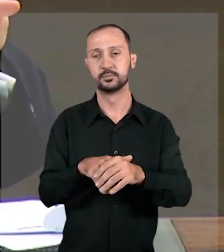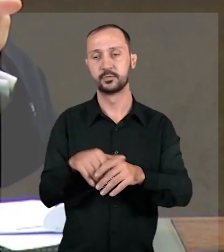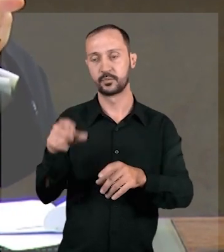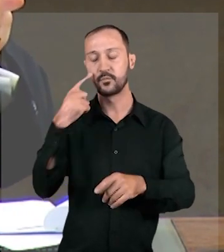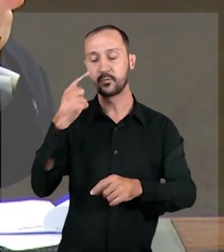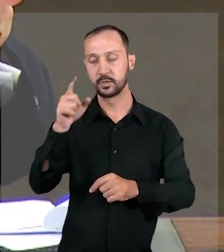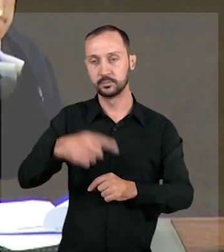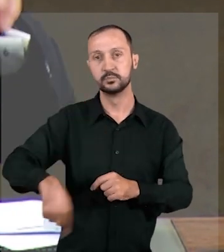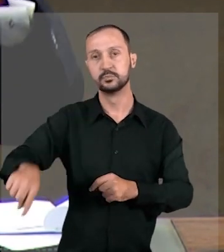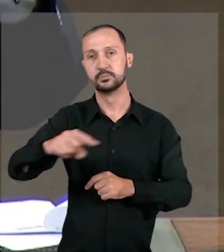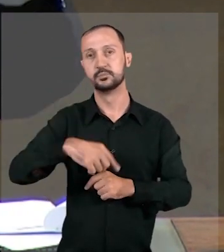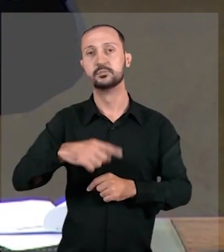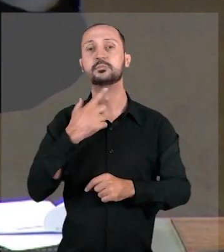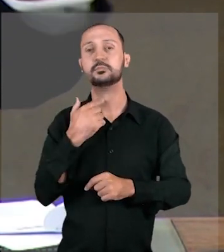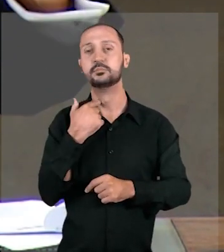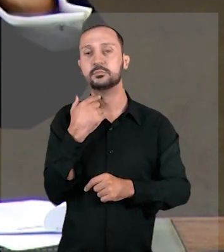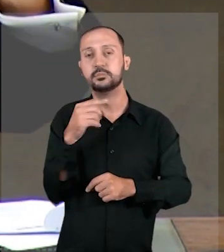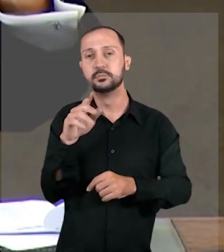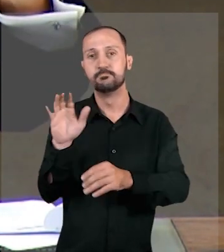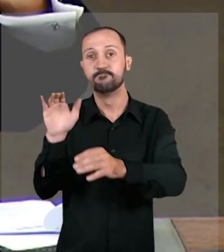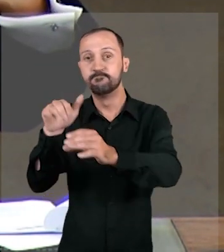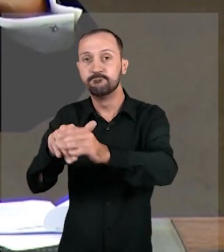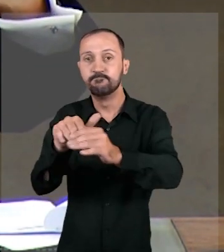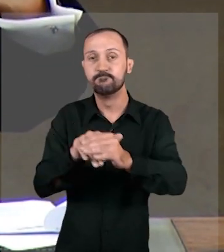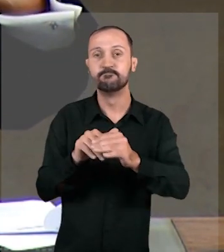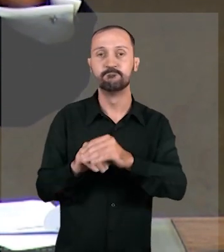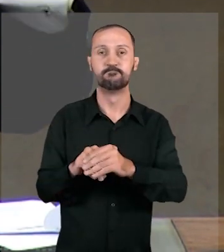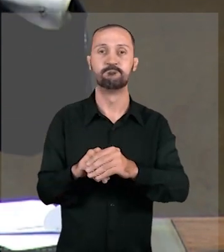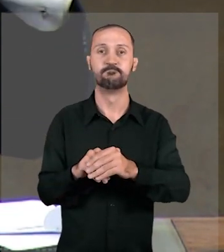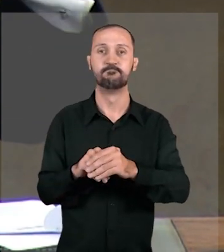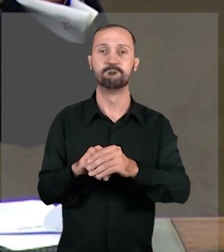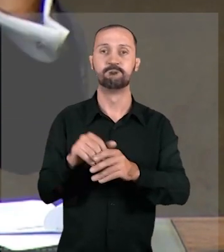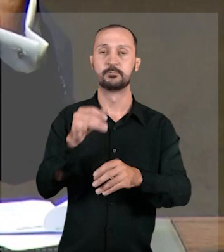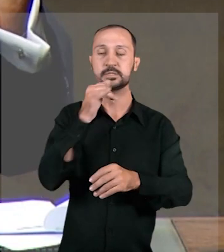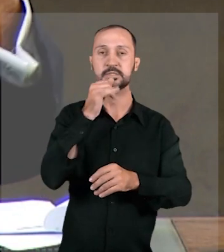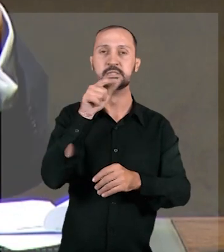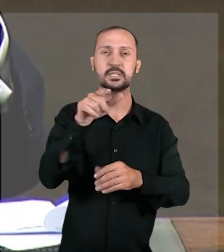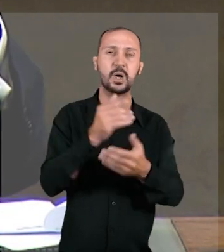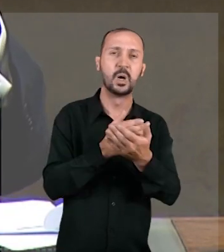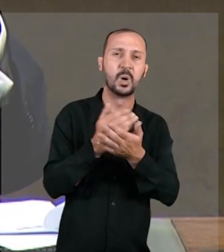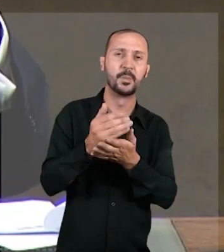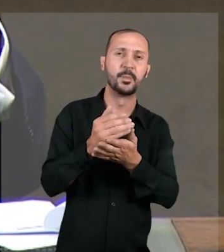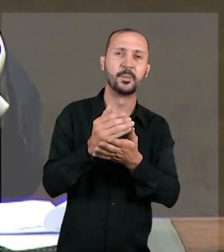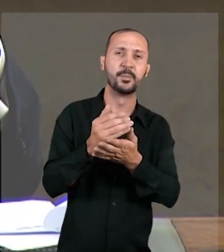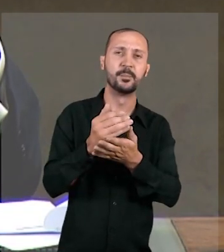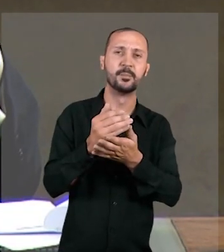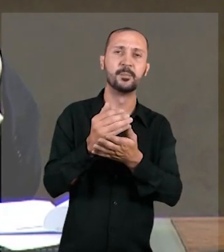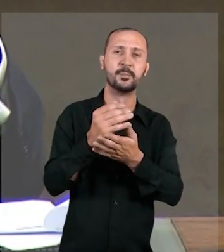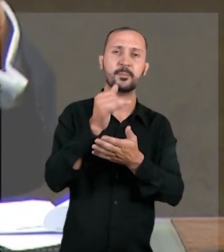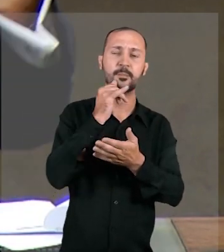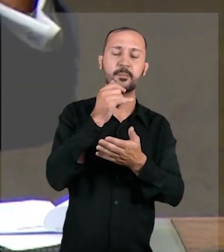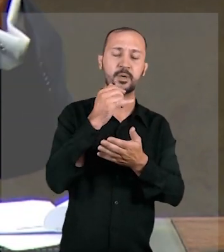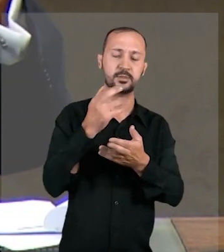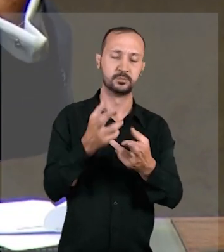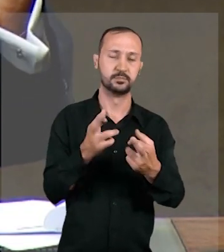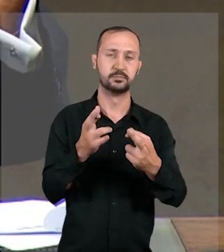vontade dos eleitores daquele distrito. E, com isso, você gera